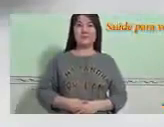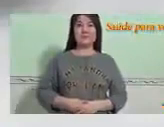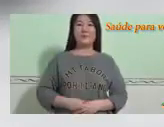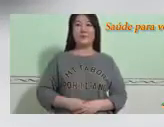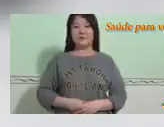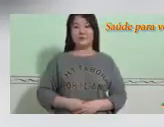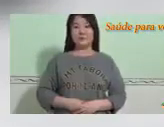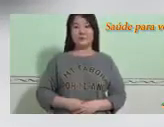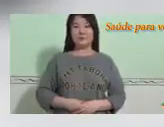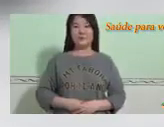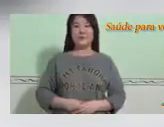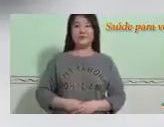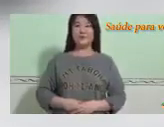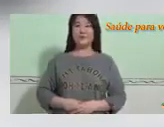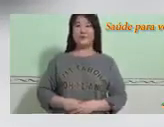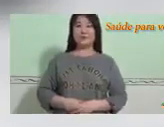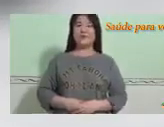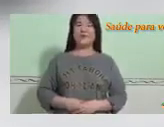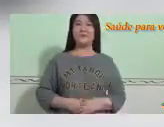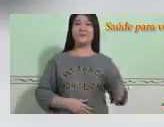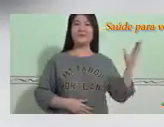tendem a piorar com o tempo.